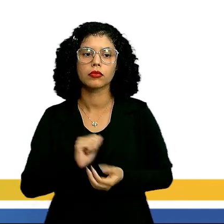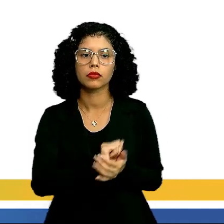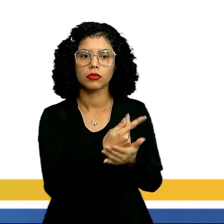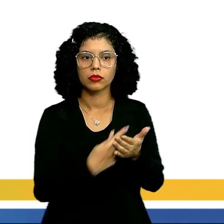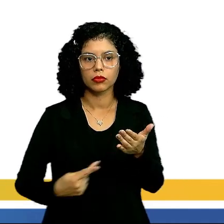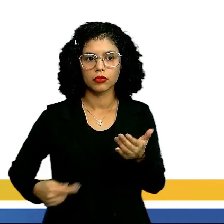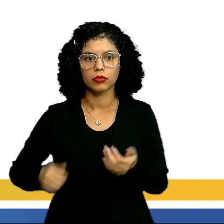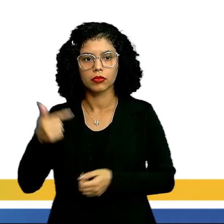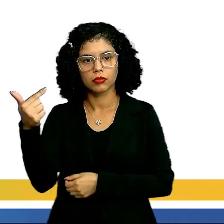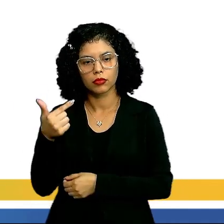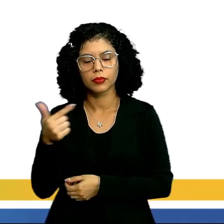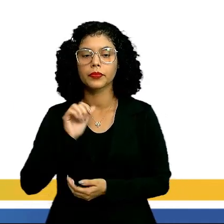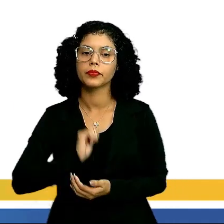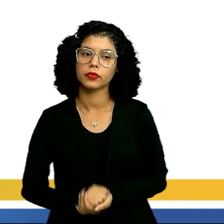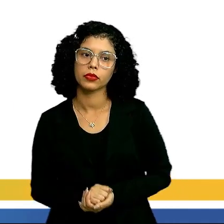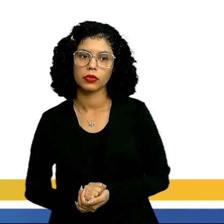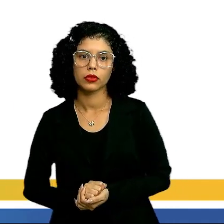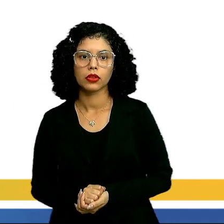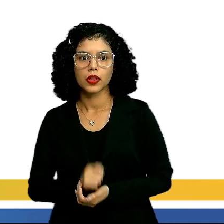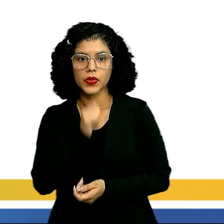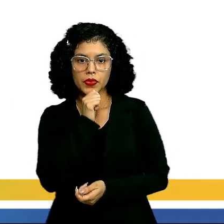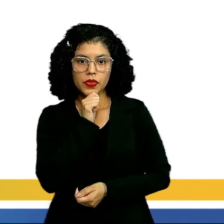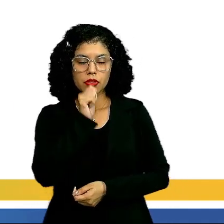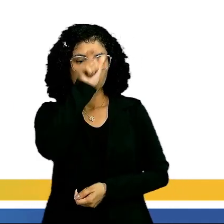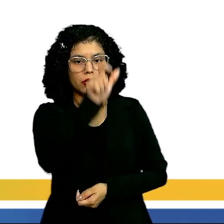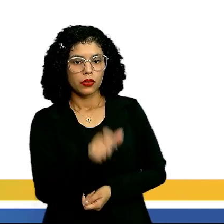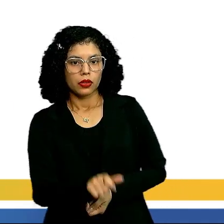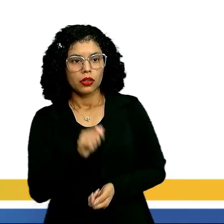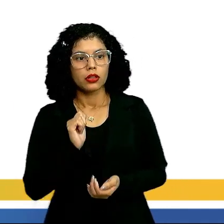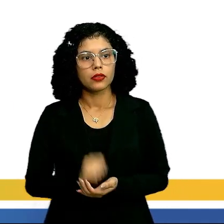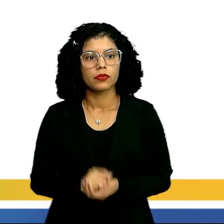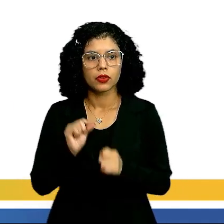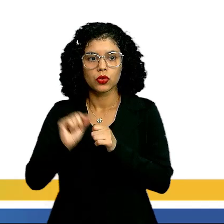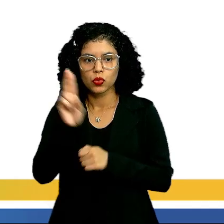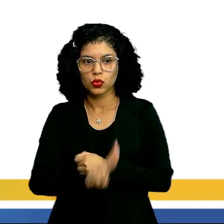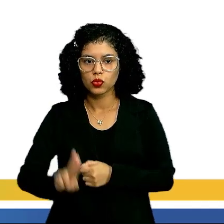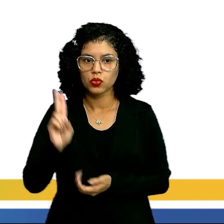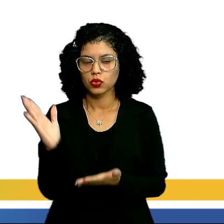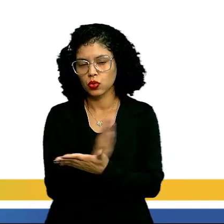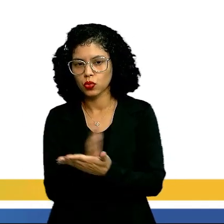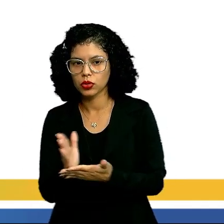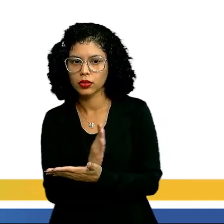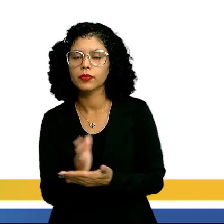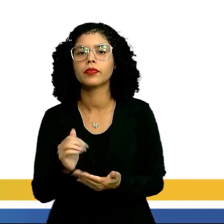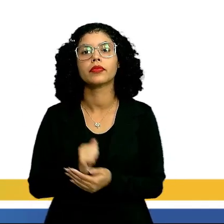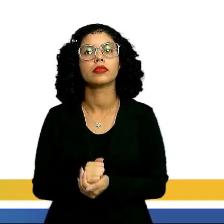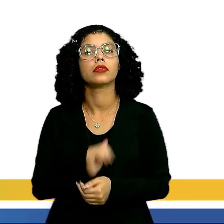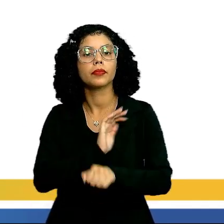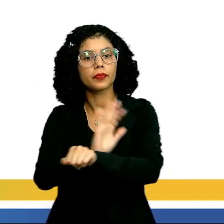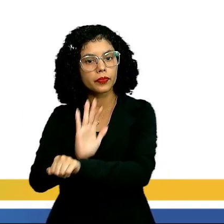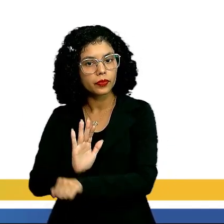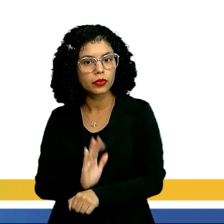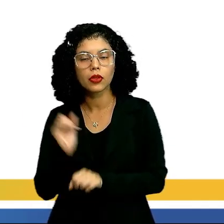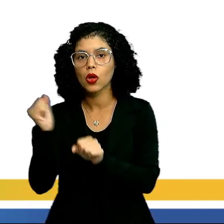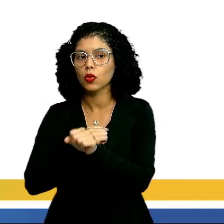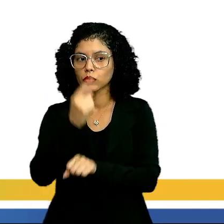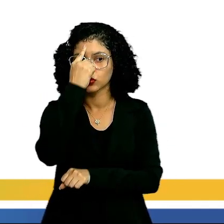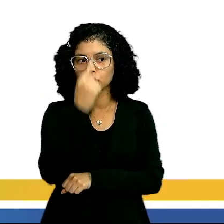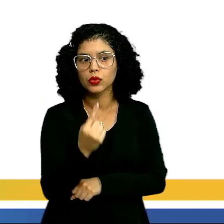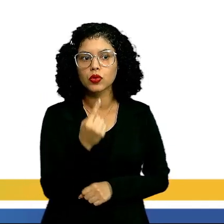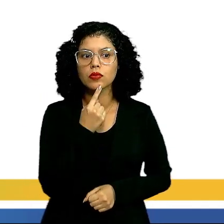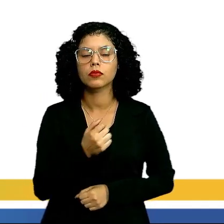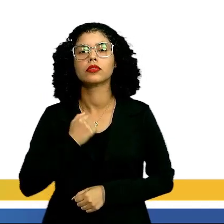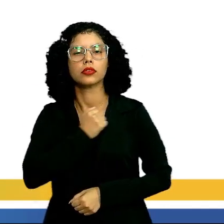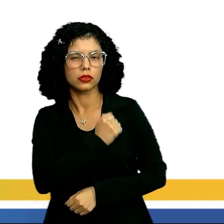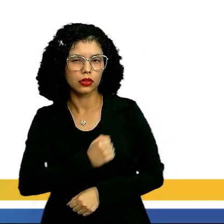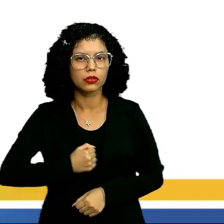poética da segunda geração, os autores do período fazem uso recorrente de algumas palavras que auxiliam a